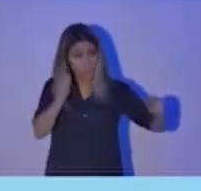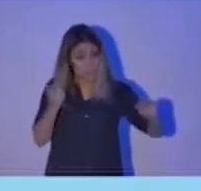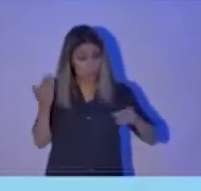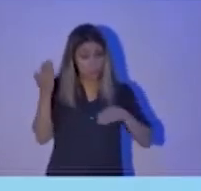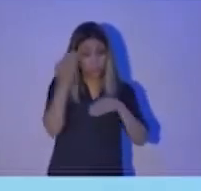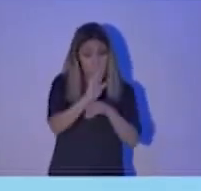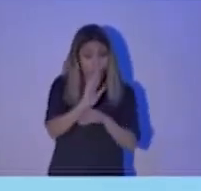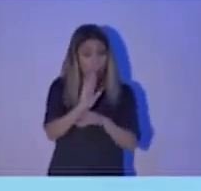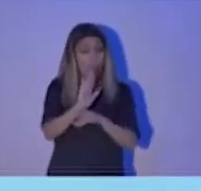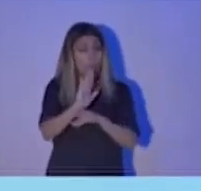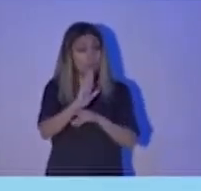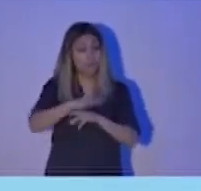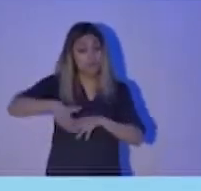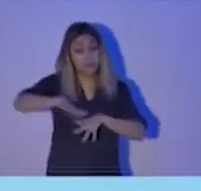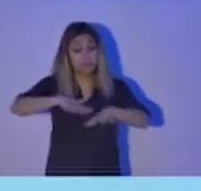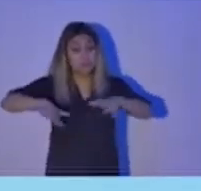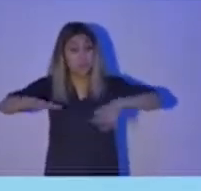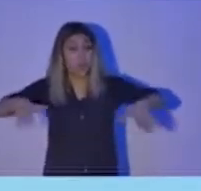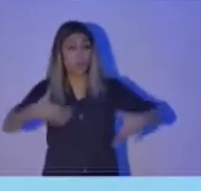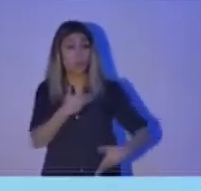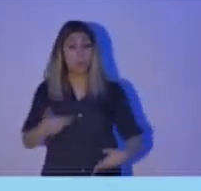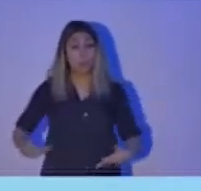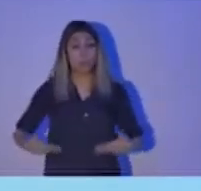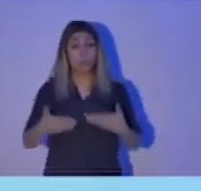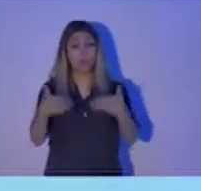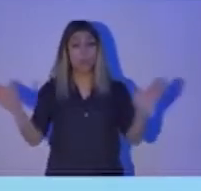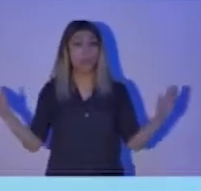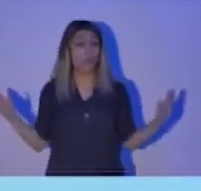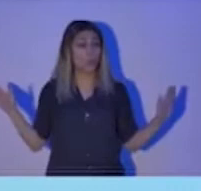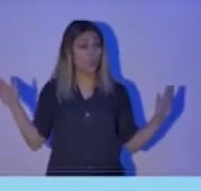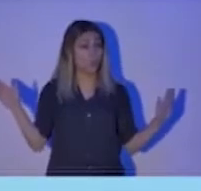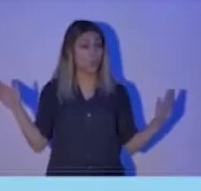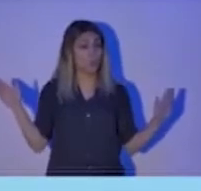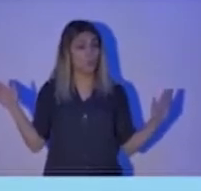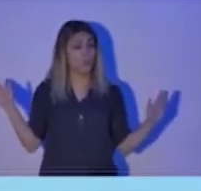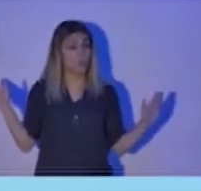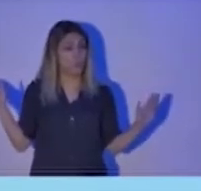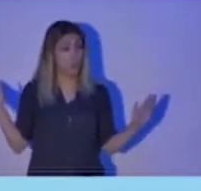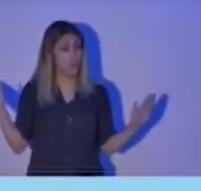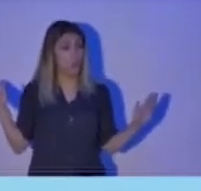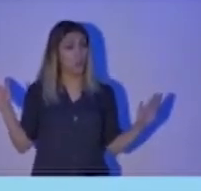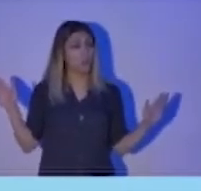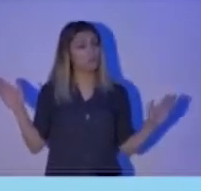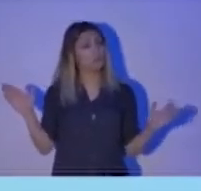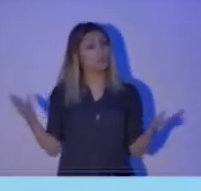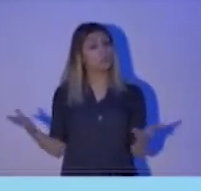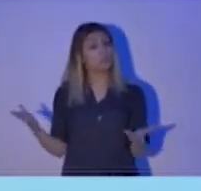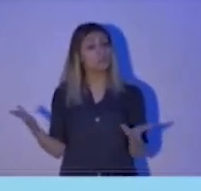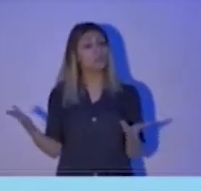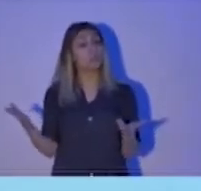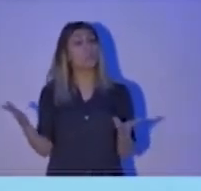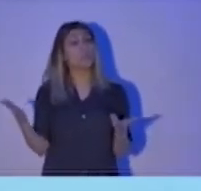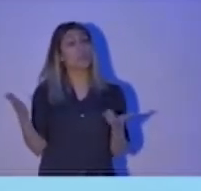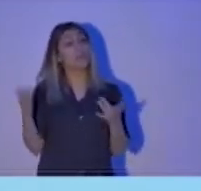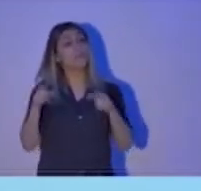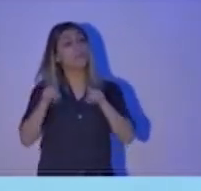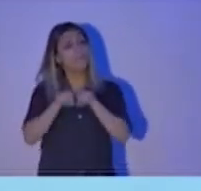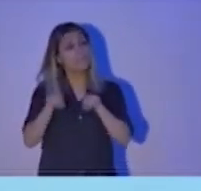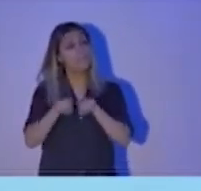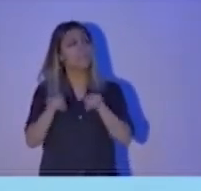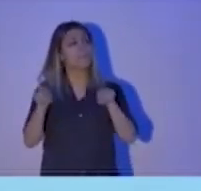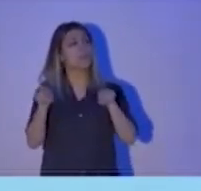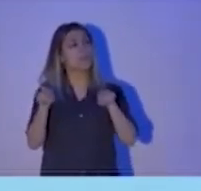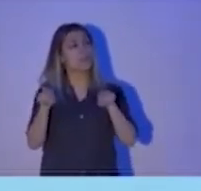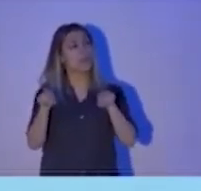gestão, e ela existe, sim. Muitos exemplos são dados em todos os cantos do país, mas, sobretudo,